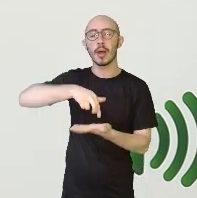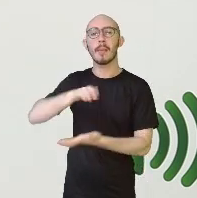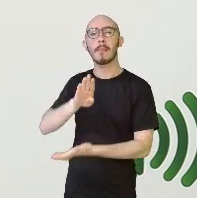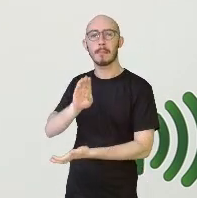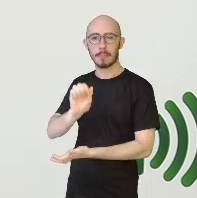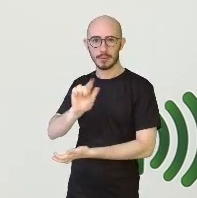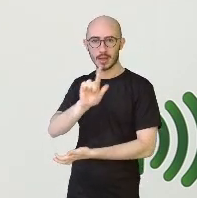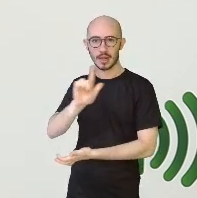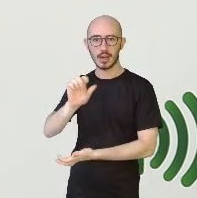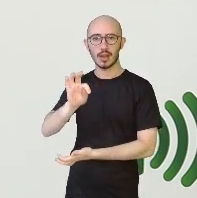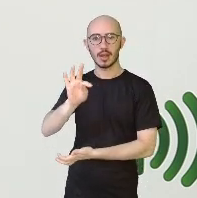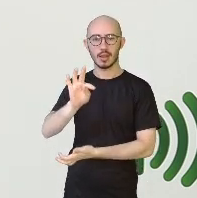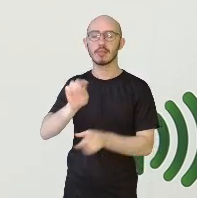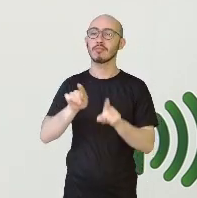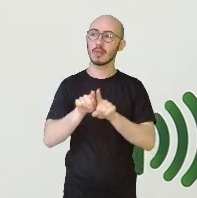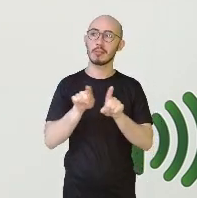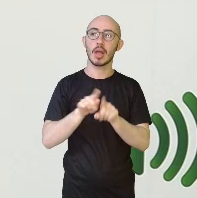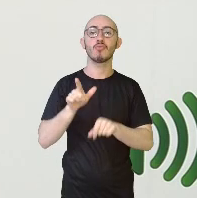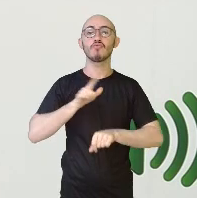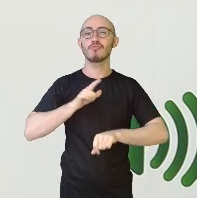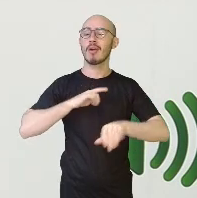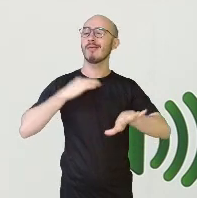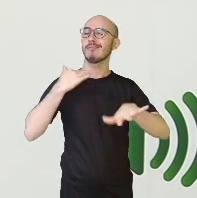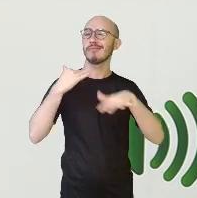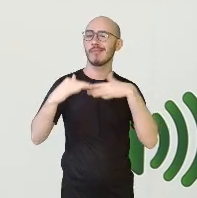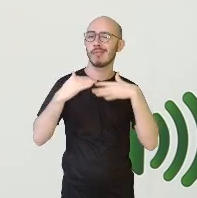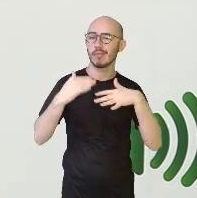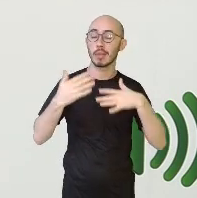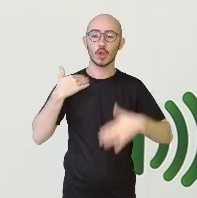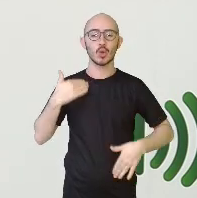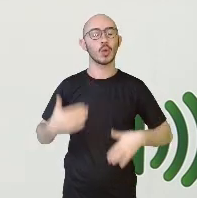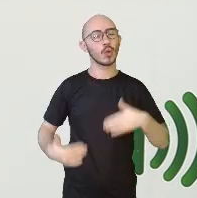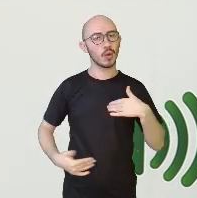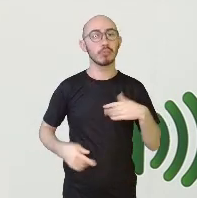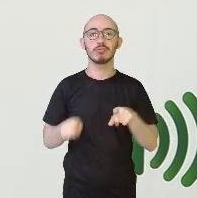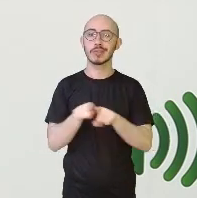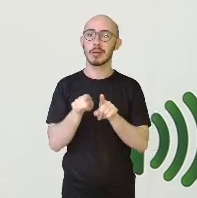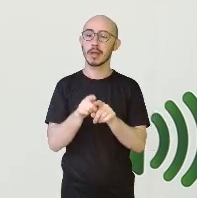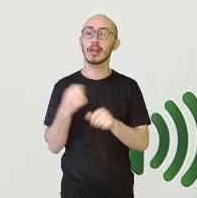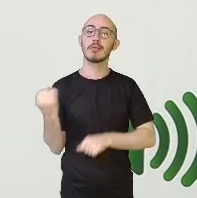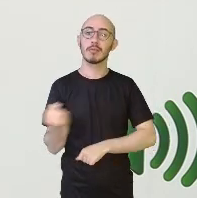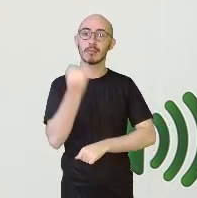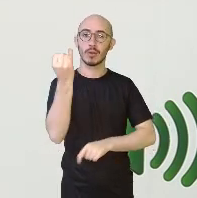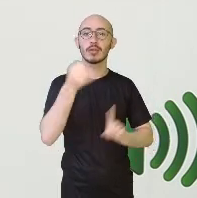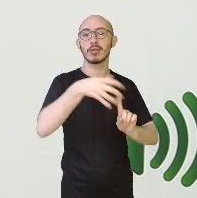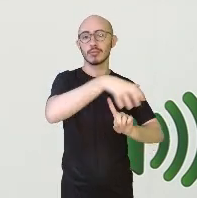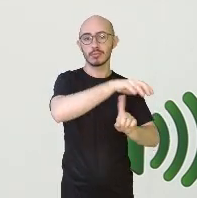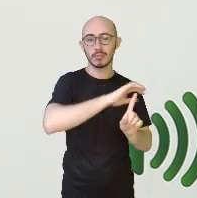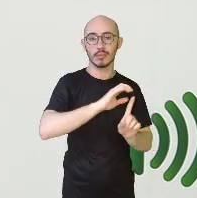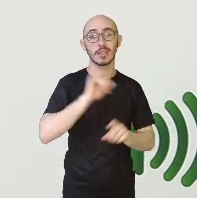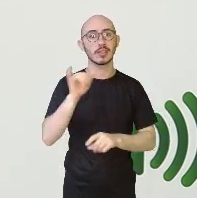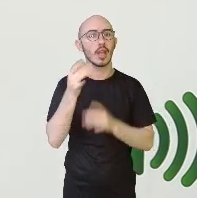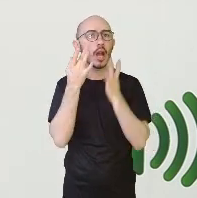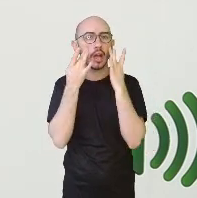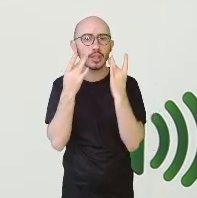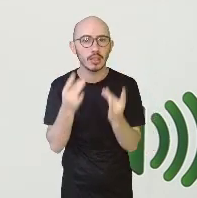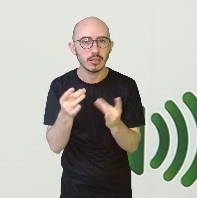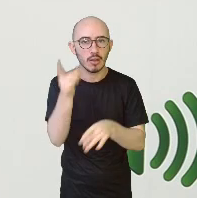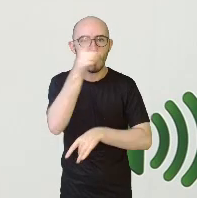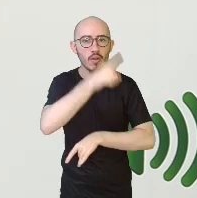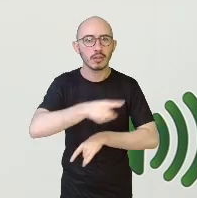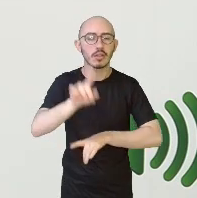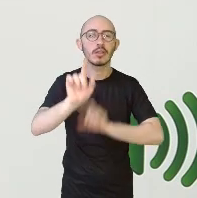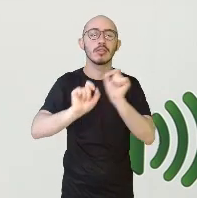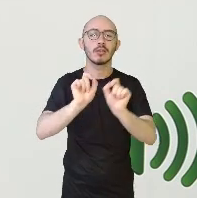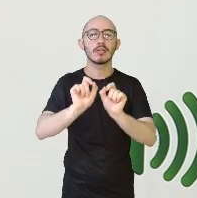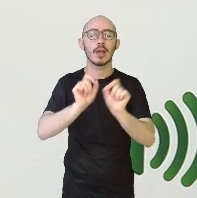dos braços, que também são importantes ali no frevo. Pois é, se vocês não prestaram atenção, quando